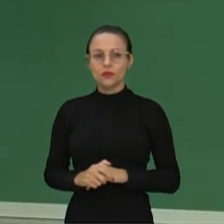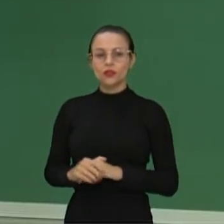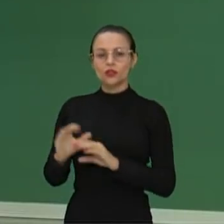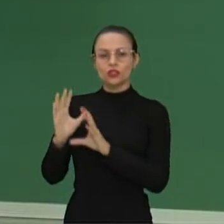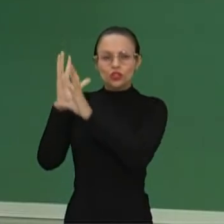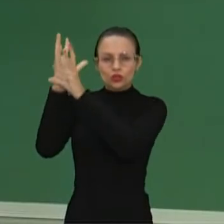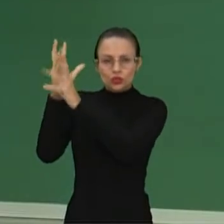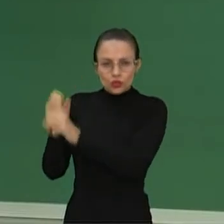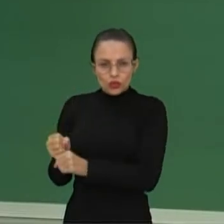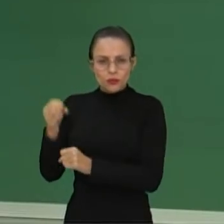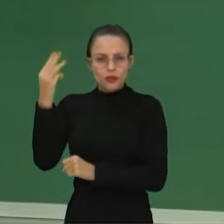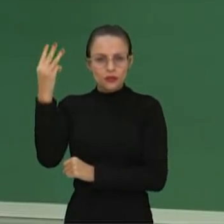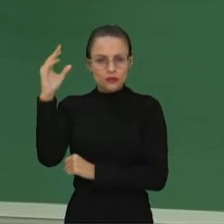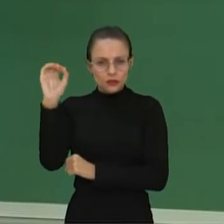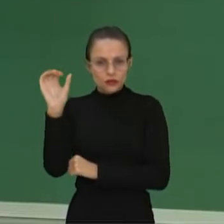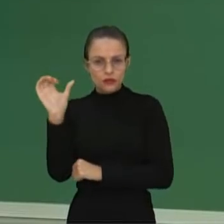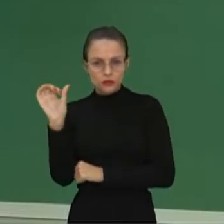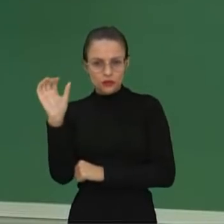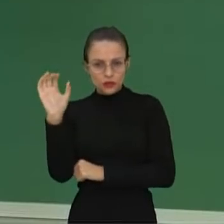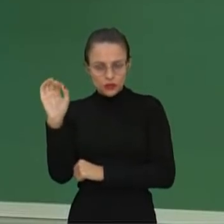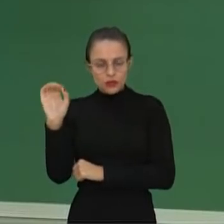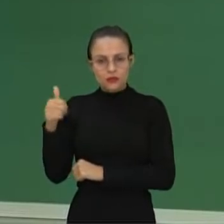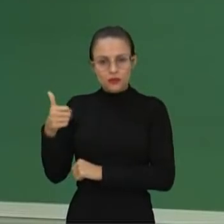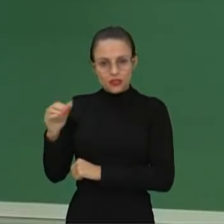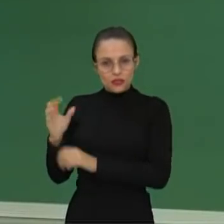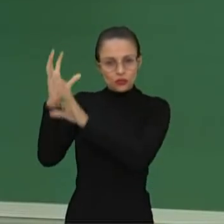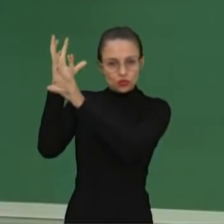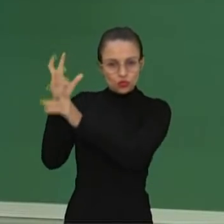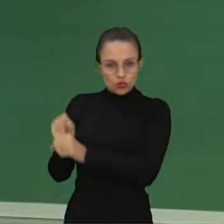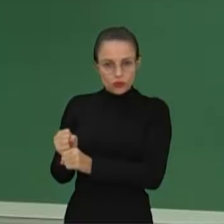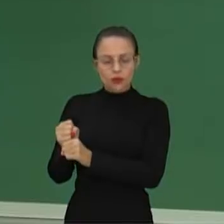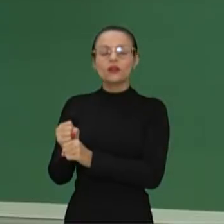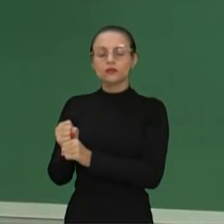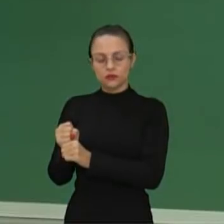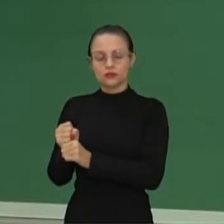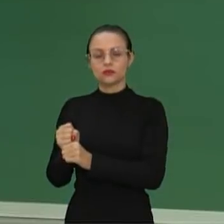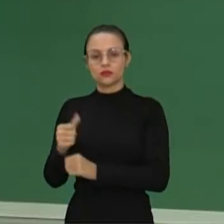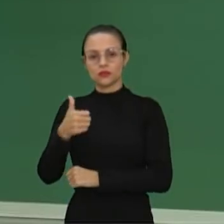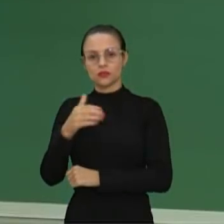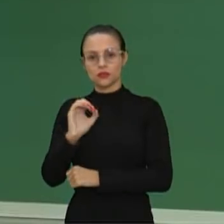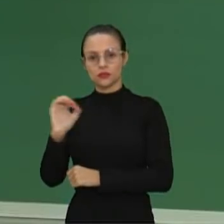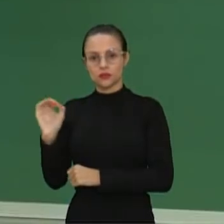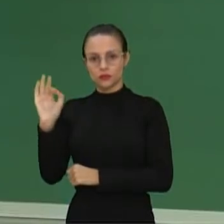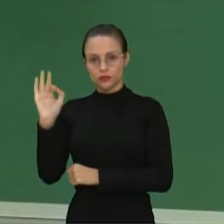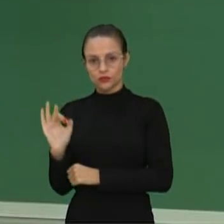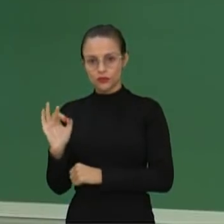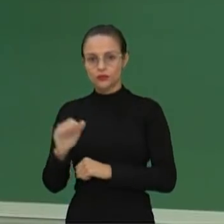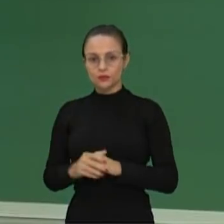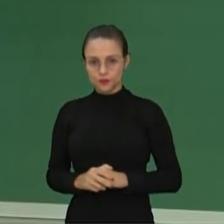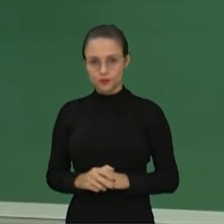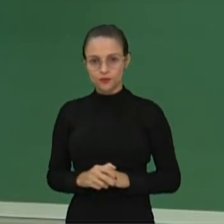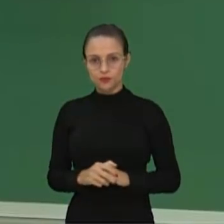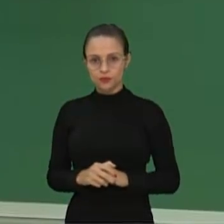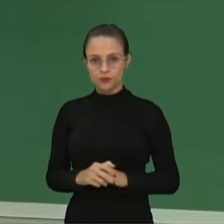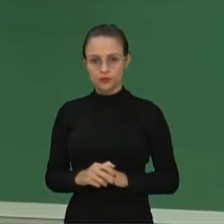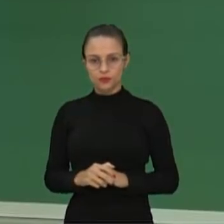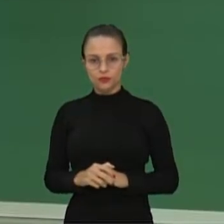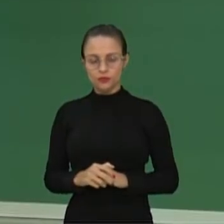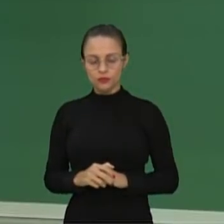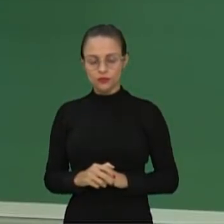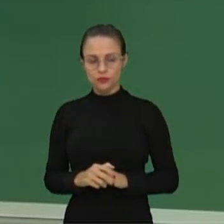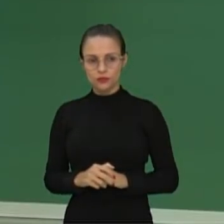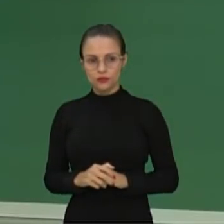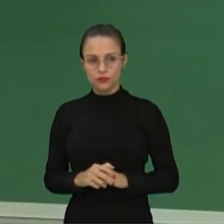as porcentagens, 10 mais 60 mais 30, a gente chega no 100%. Tá bom?